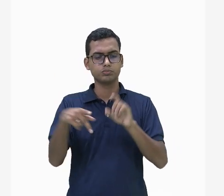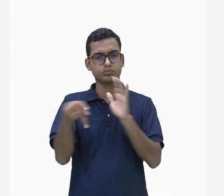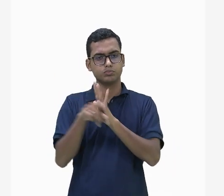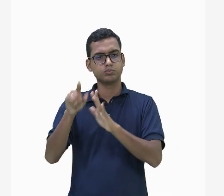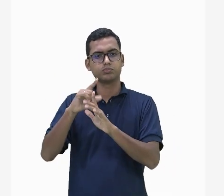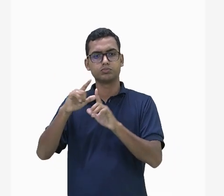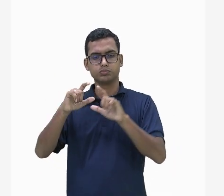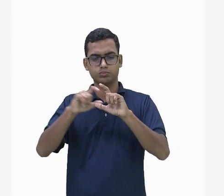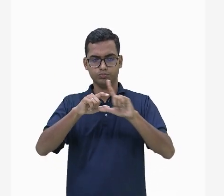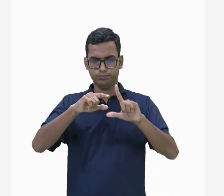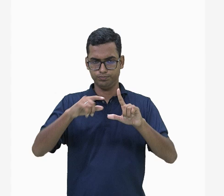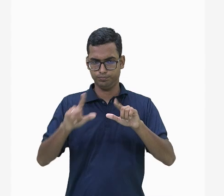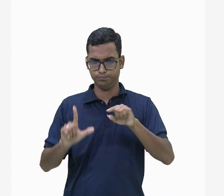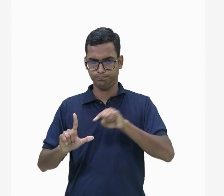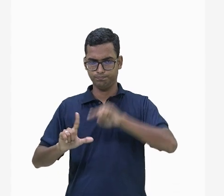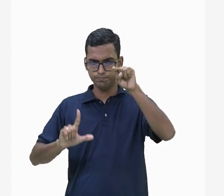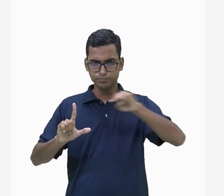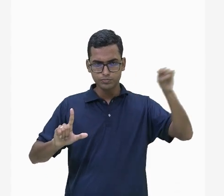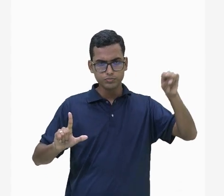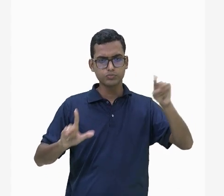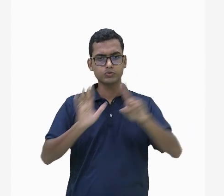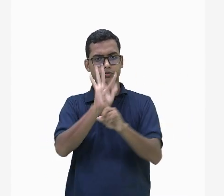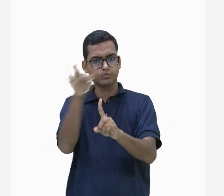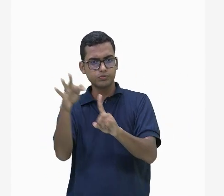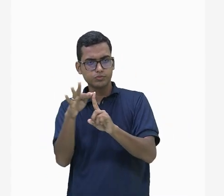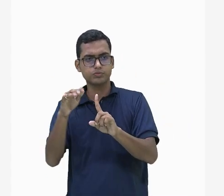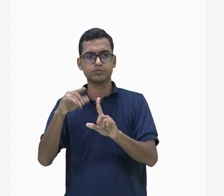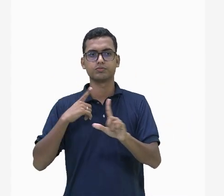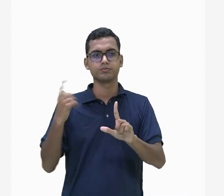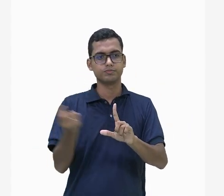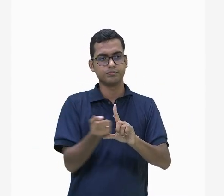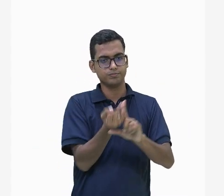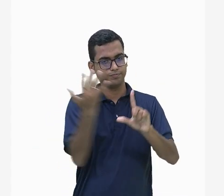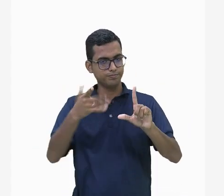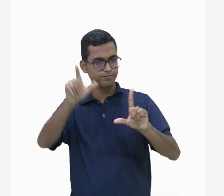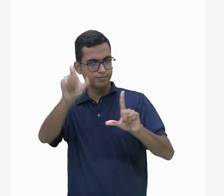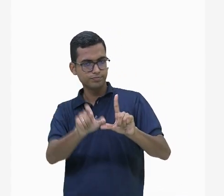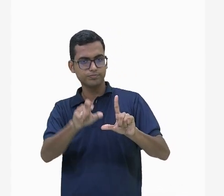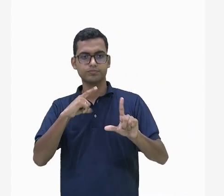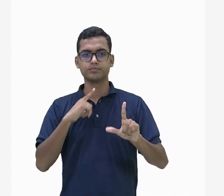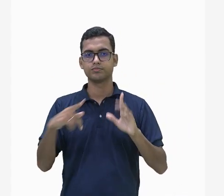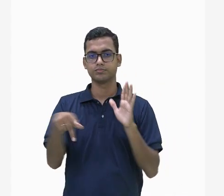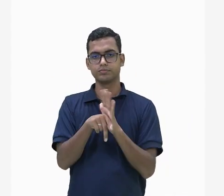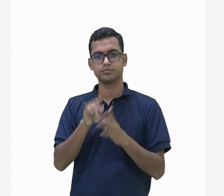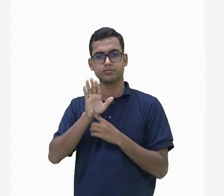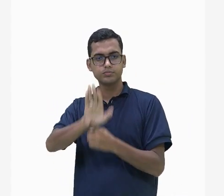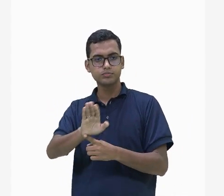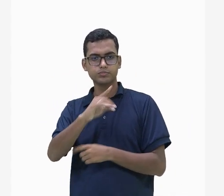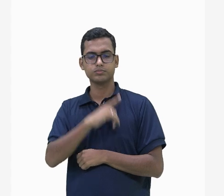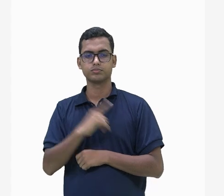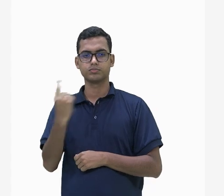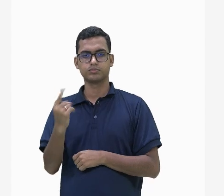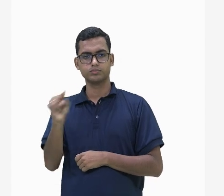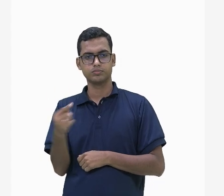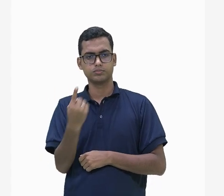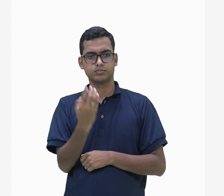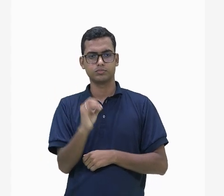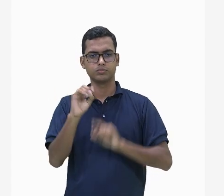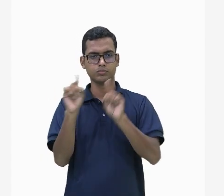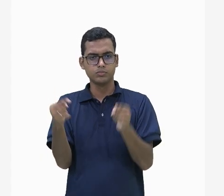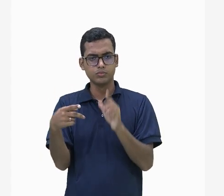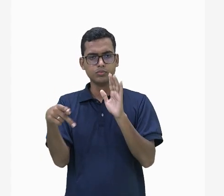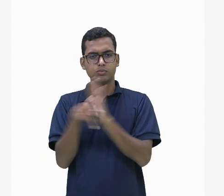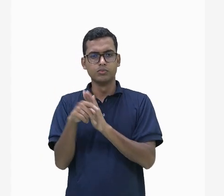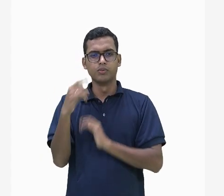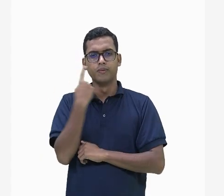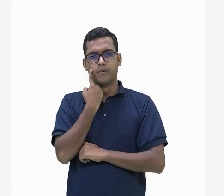função logarítmica passa sempre pelo ponto 1 e 0, ou seja, f de 1 é igual a 0, quando o x é 1, o y é